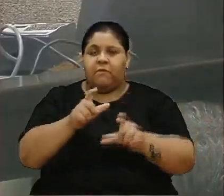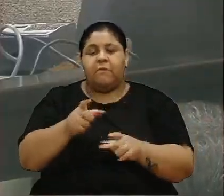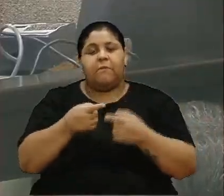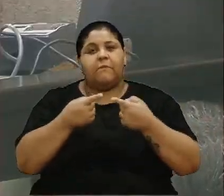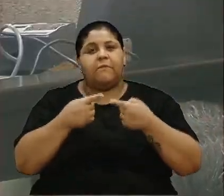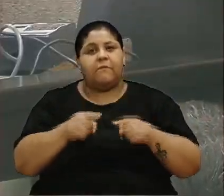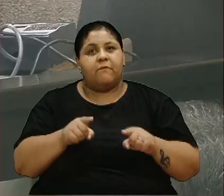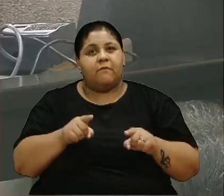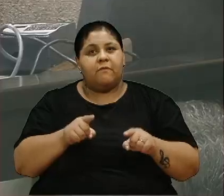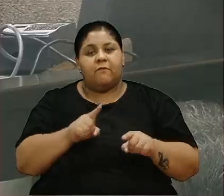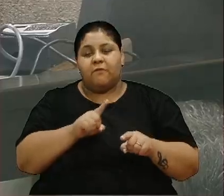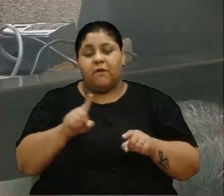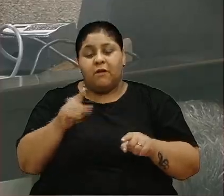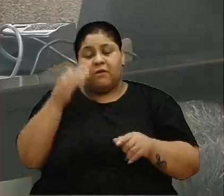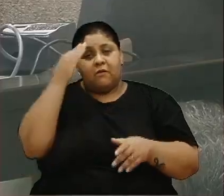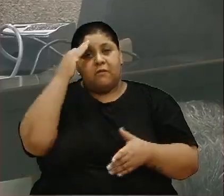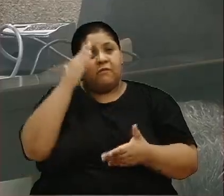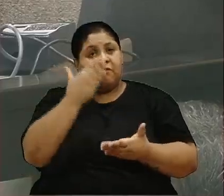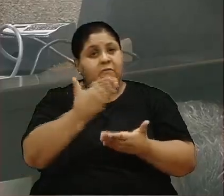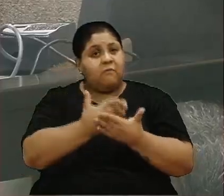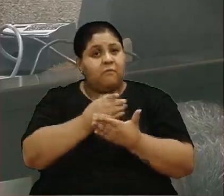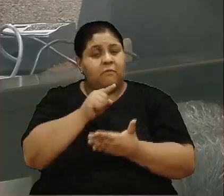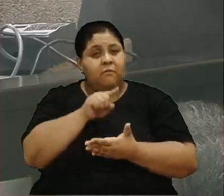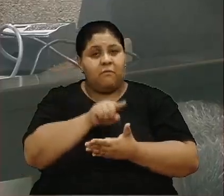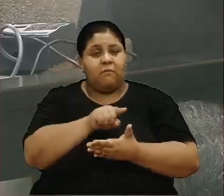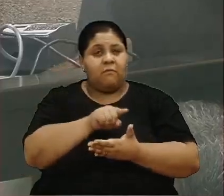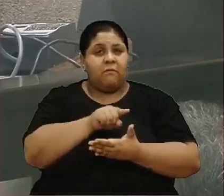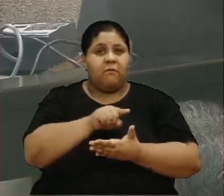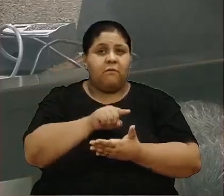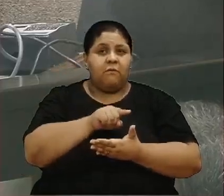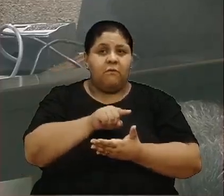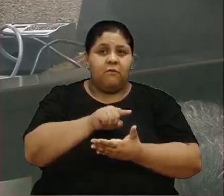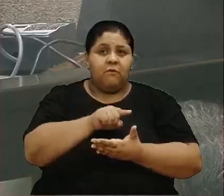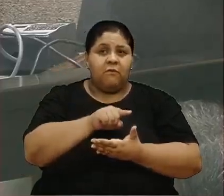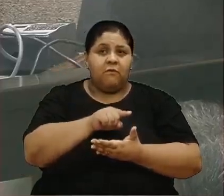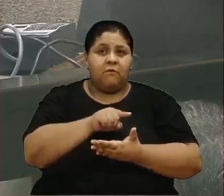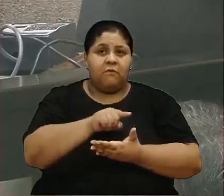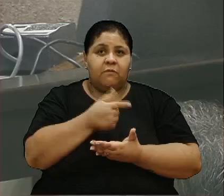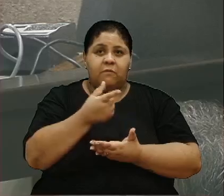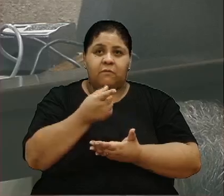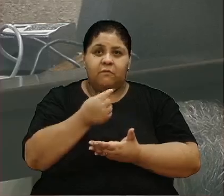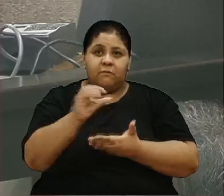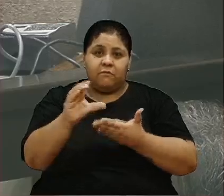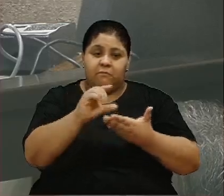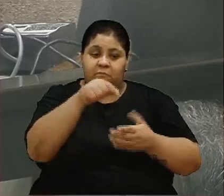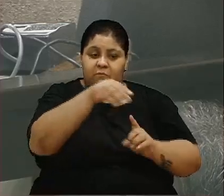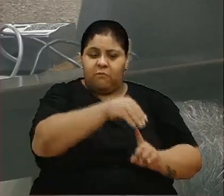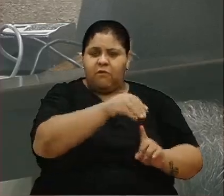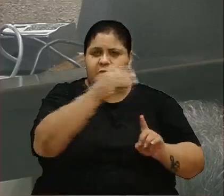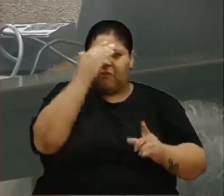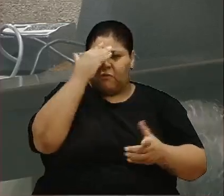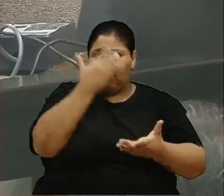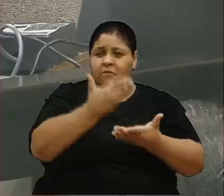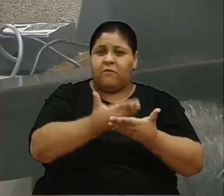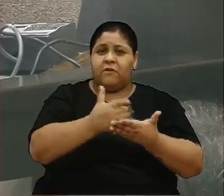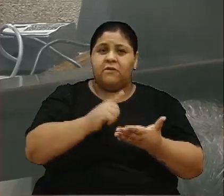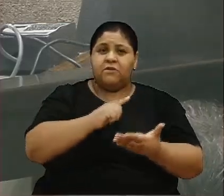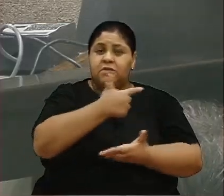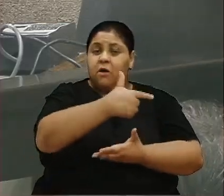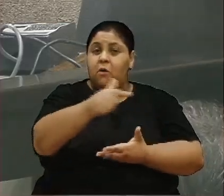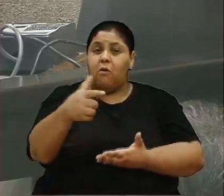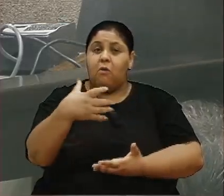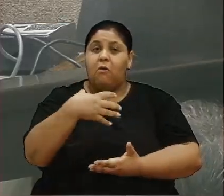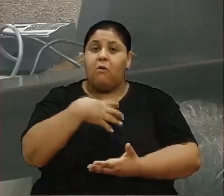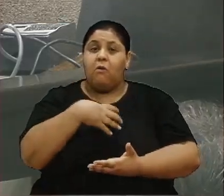porém, eu não acredito que ela seja, os recursos serem a prioridade. Eu acredito que tinha outros métodos